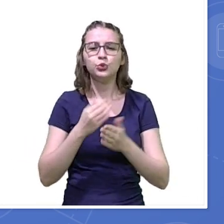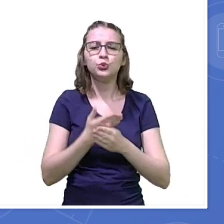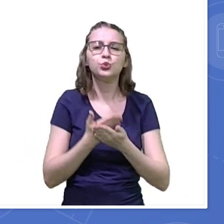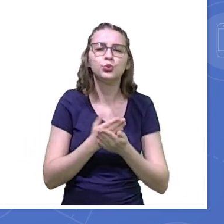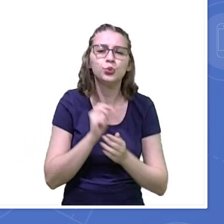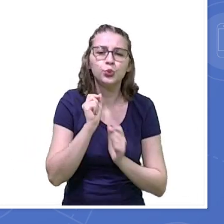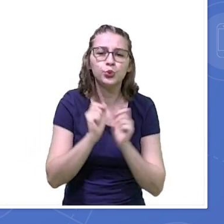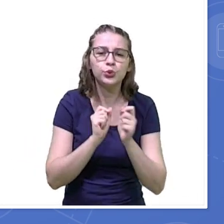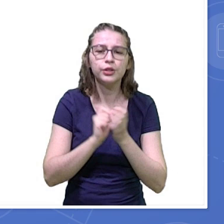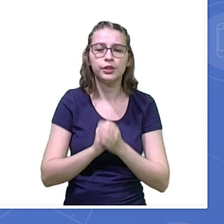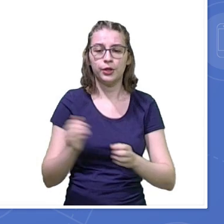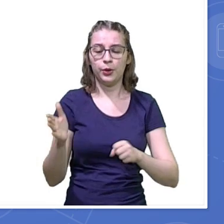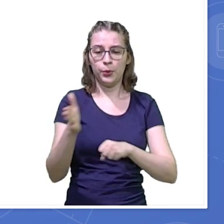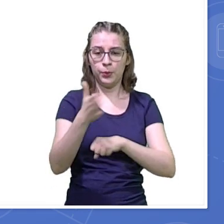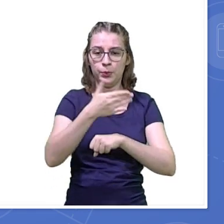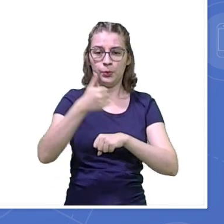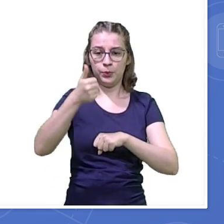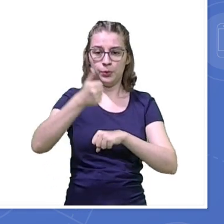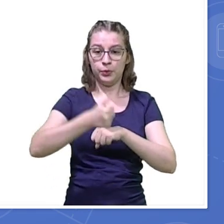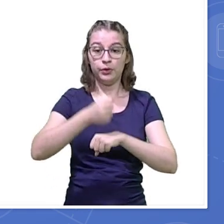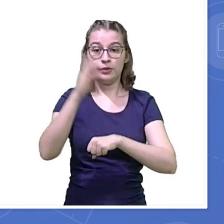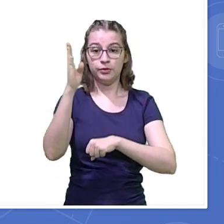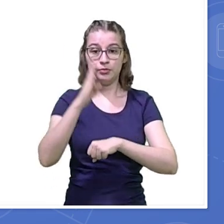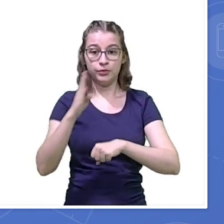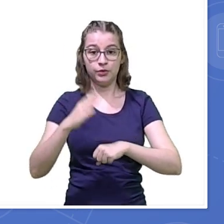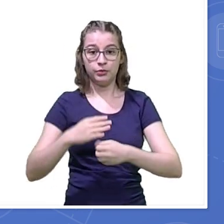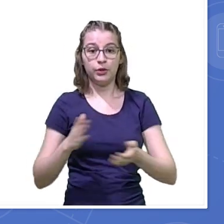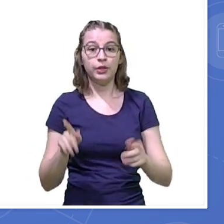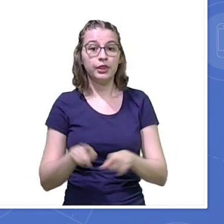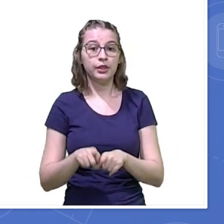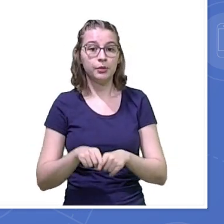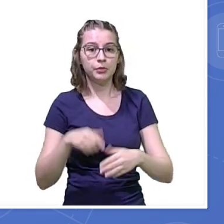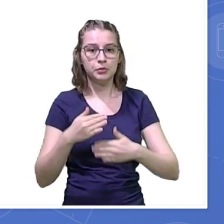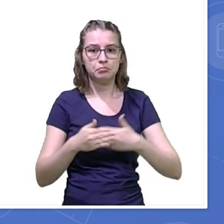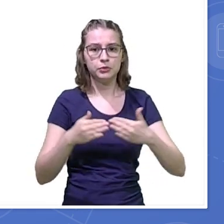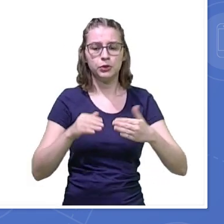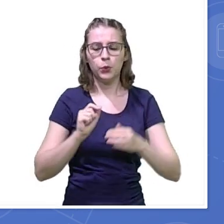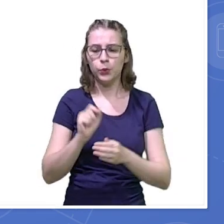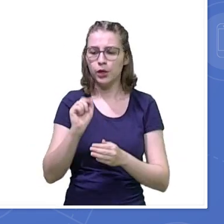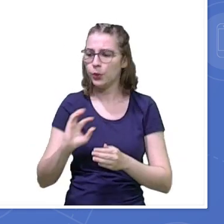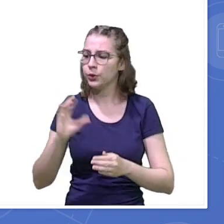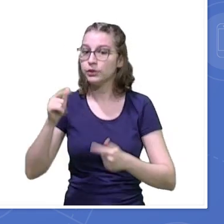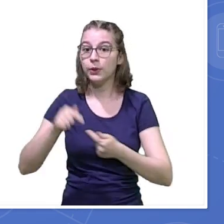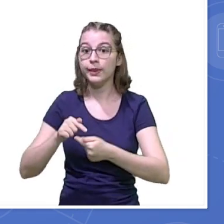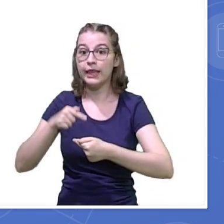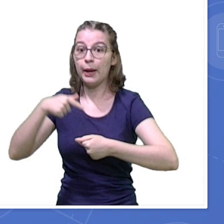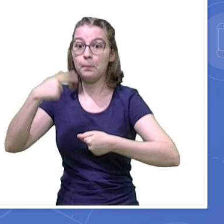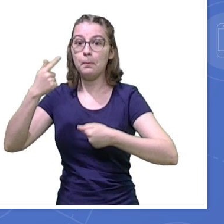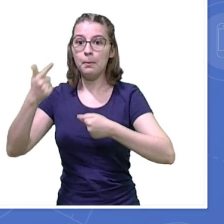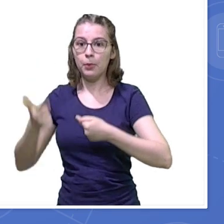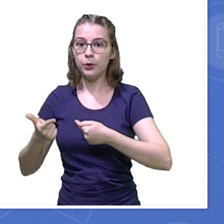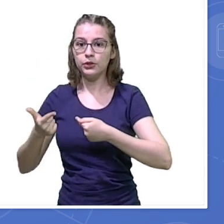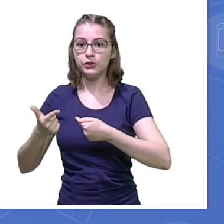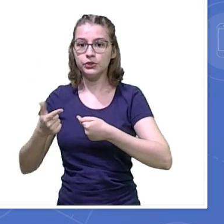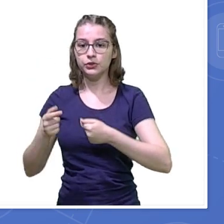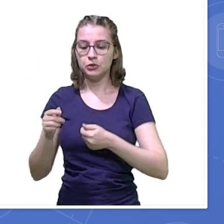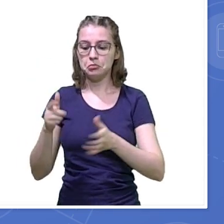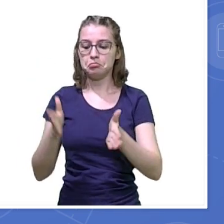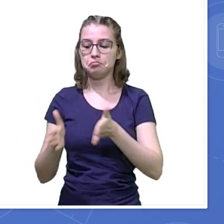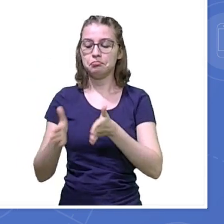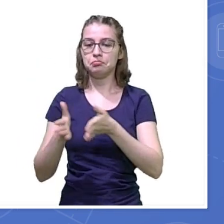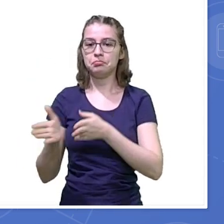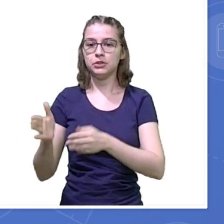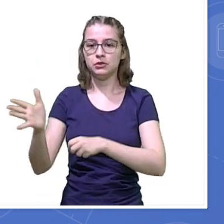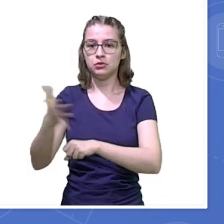colonial e também, né, sobre o processo em seguida, o que aconteceu após o período colonial